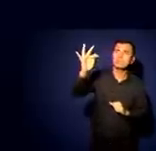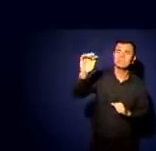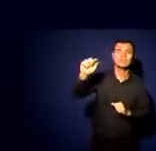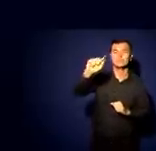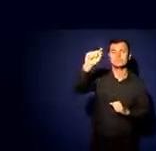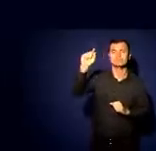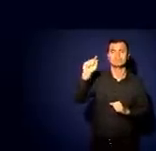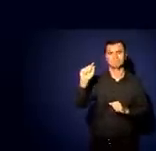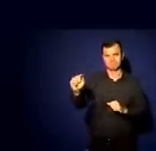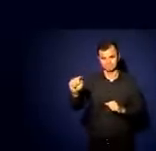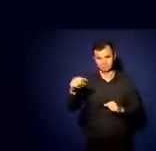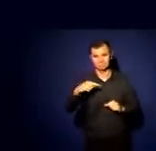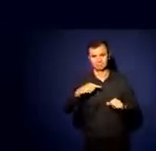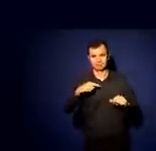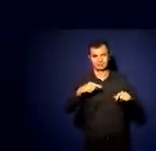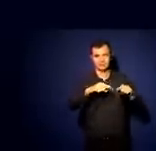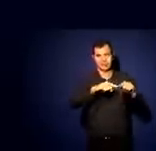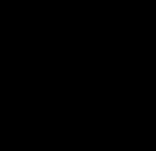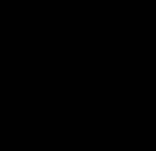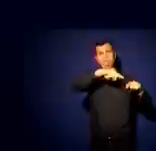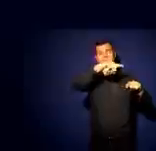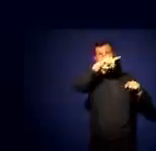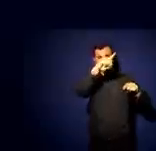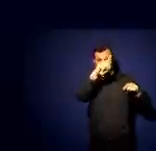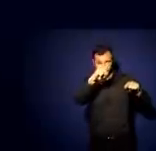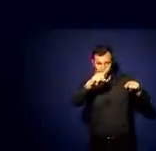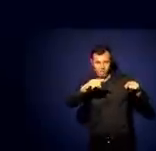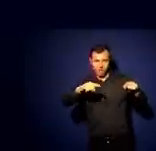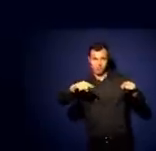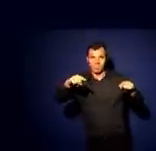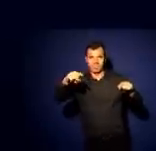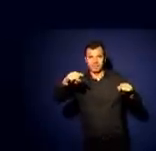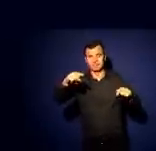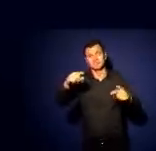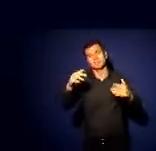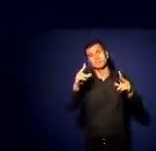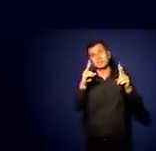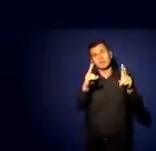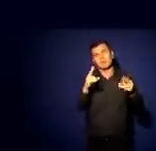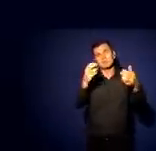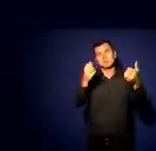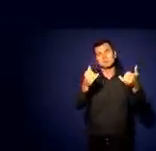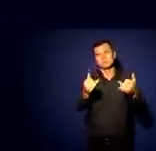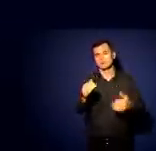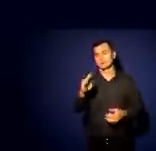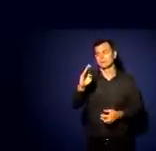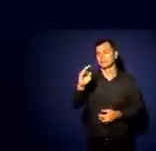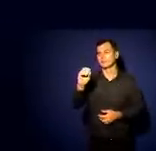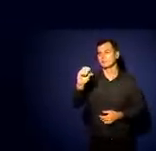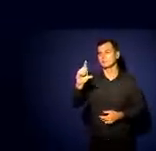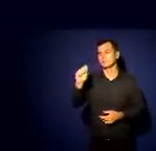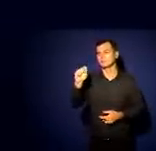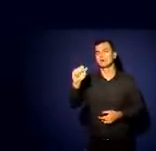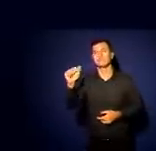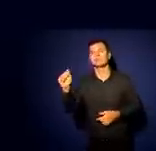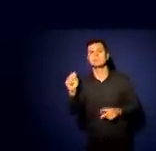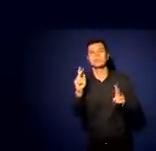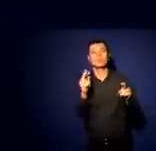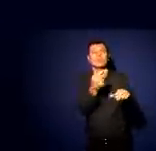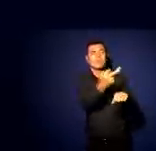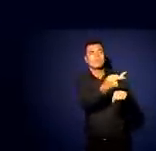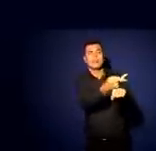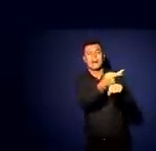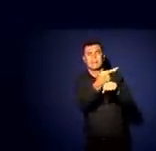a curva abre só que quando a bolsa que você colocasse um treino adicional observando nesse momento